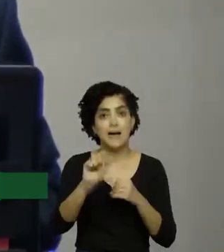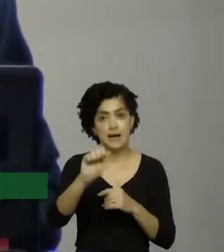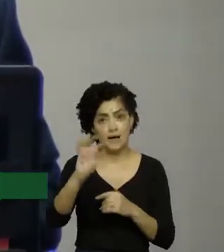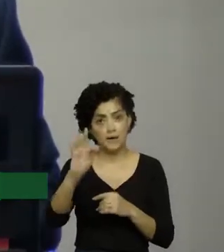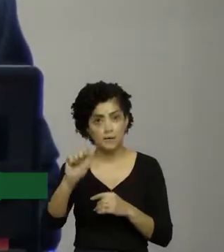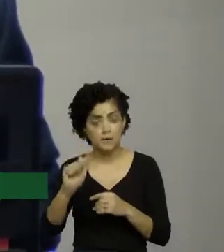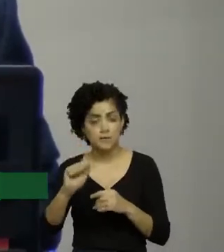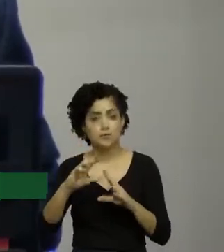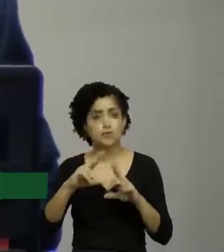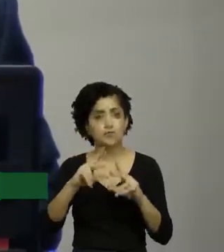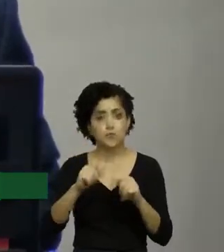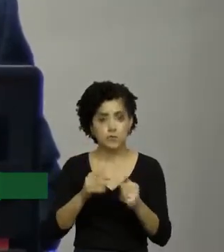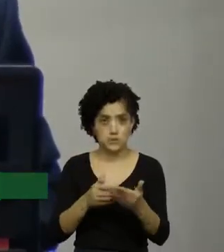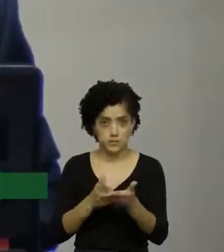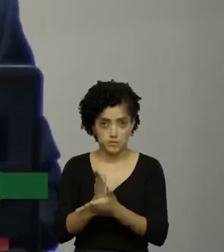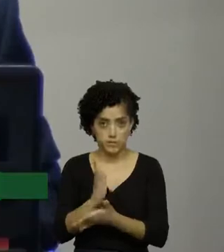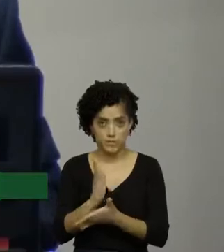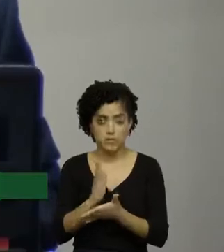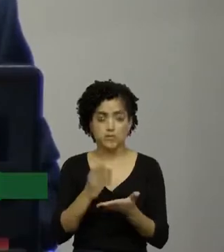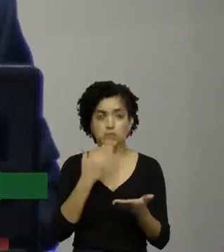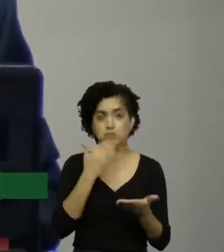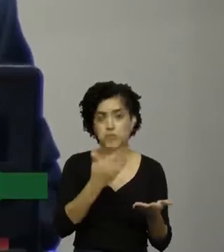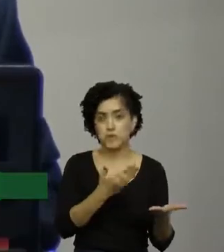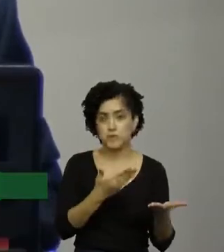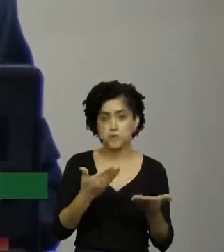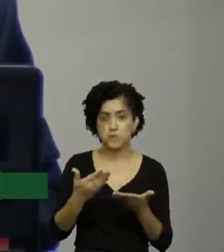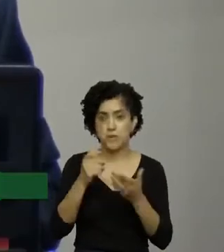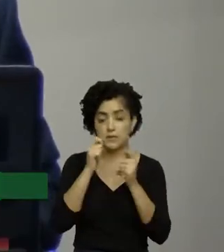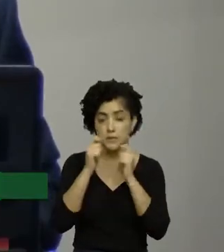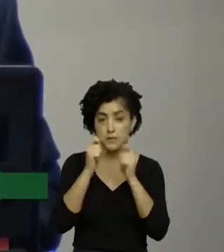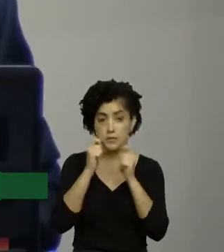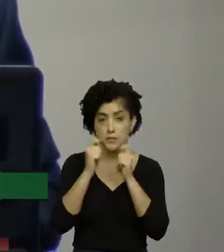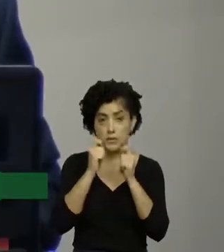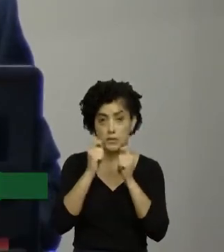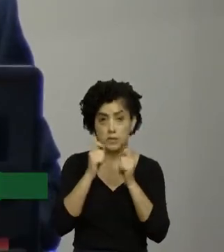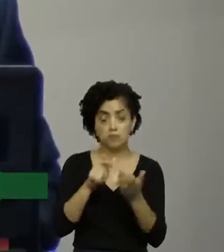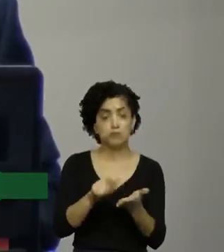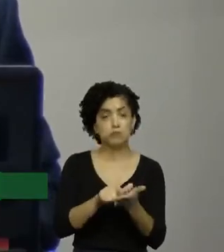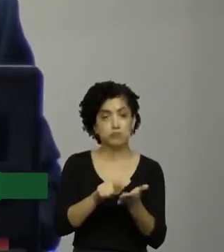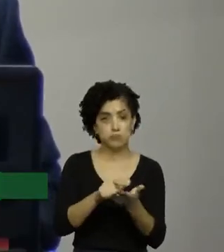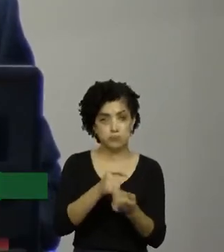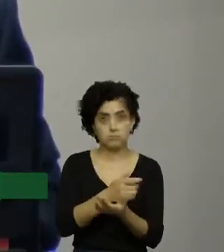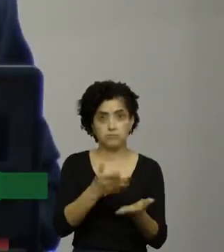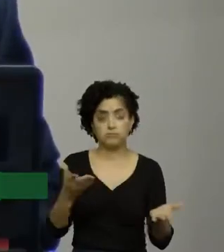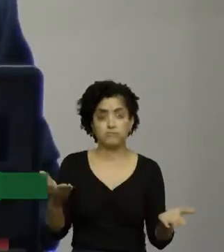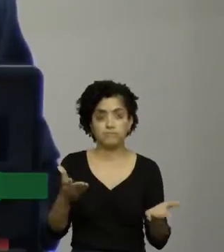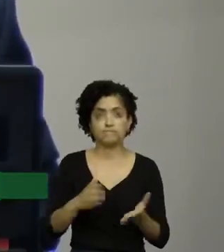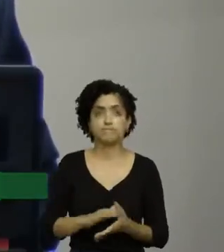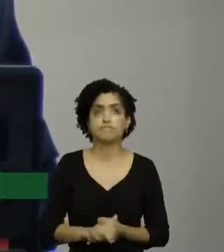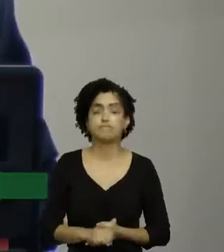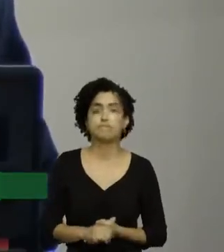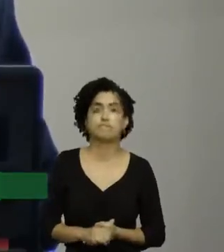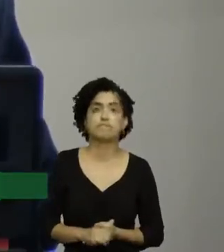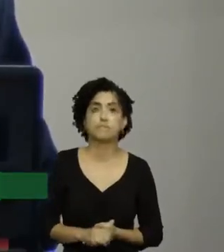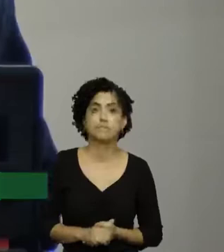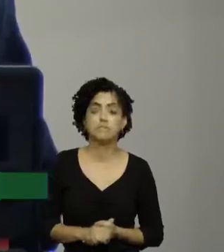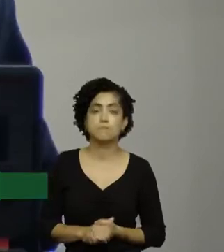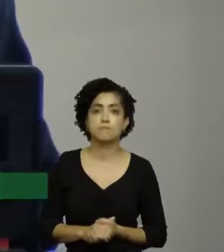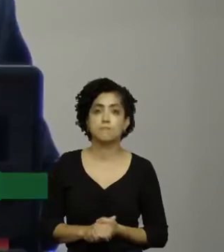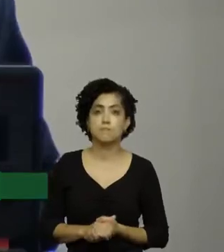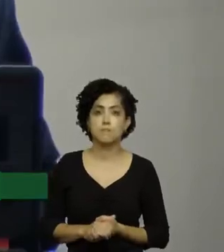por aprovadas. Solicito assessoria que proceda à distribuição do